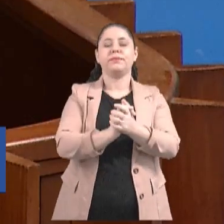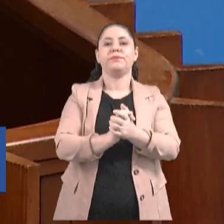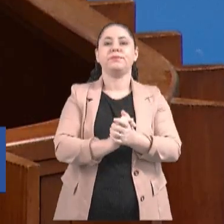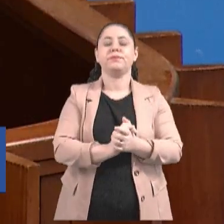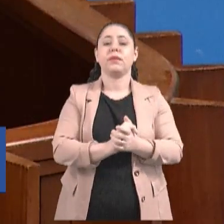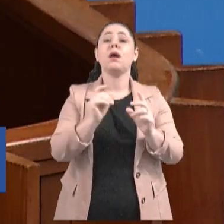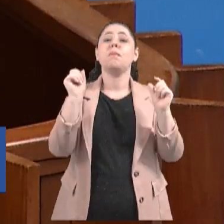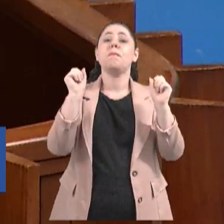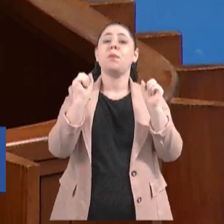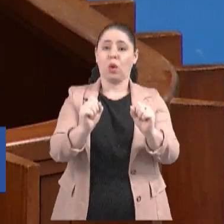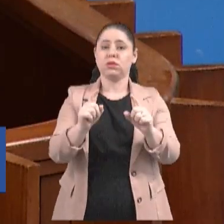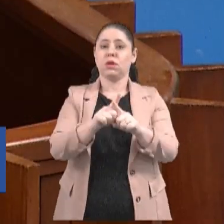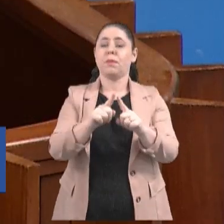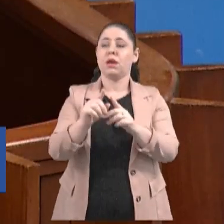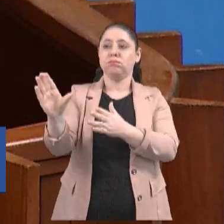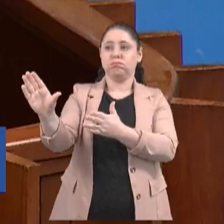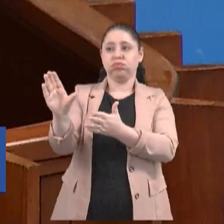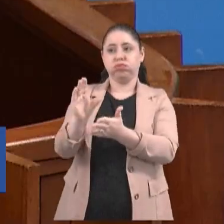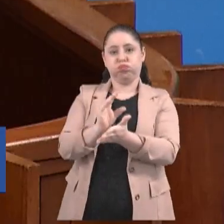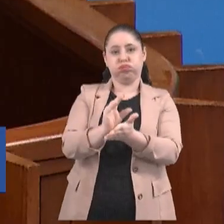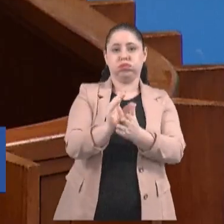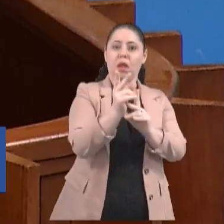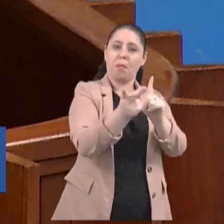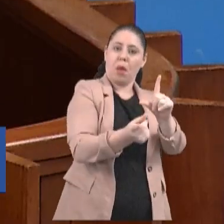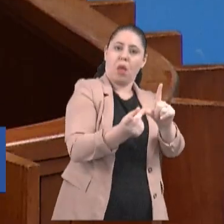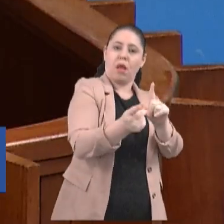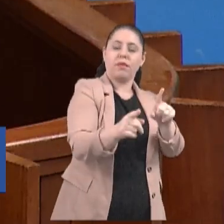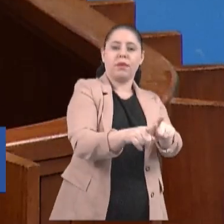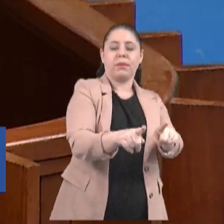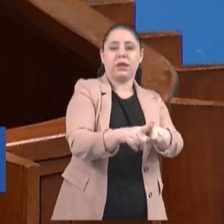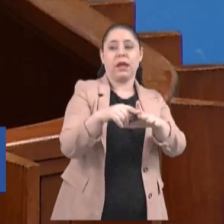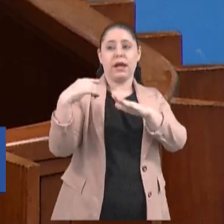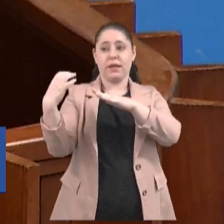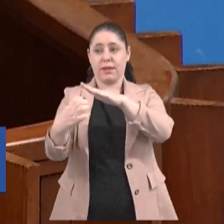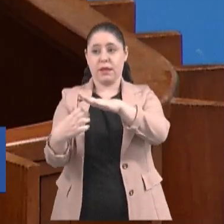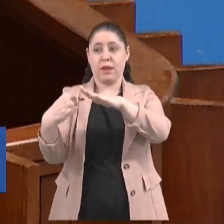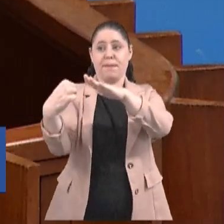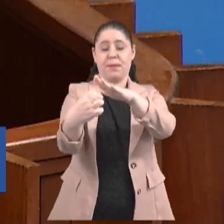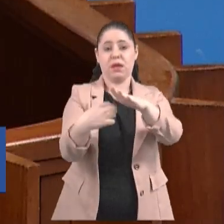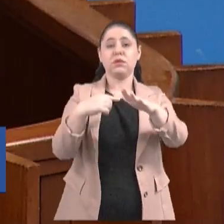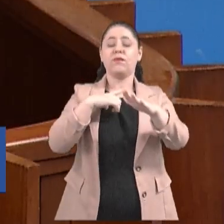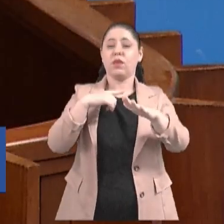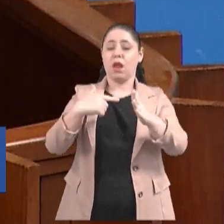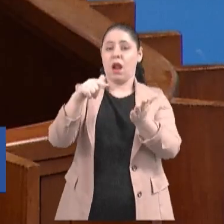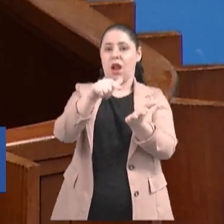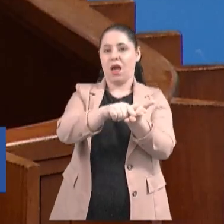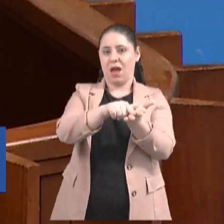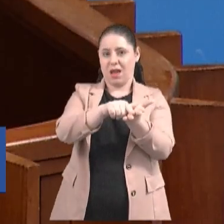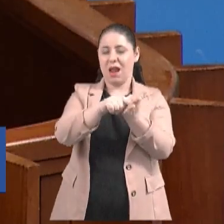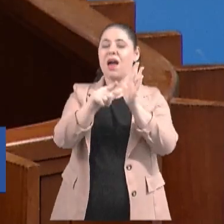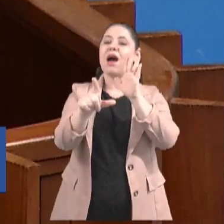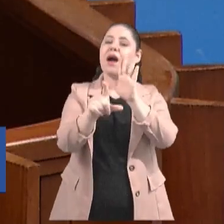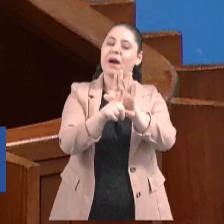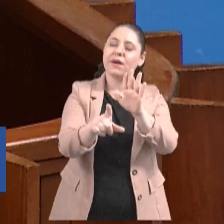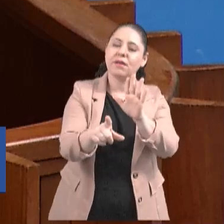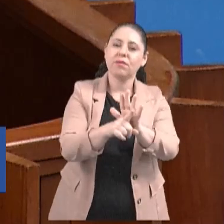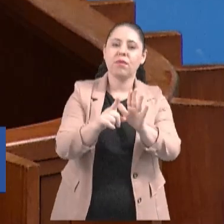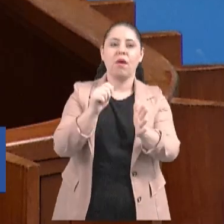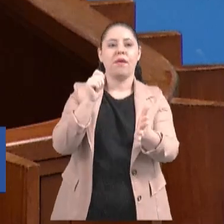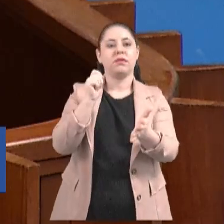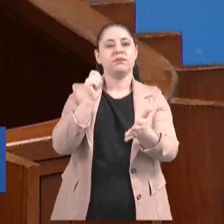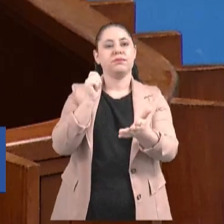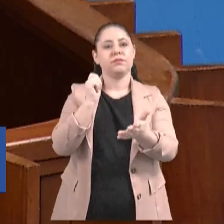com possibilidade de apoio financeiro e logístico. As empresas decorrentes da execução desta lei ocorrerão à